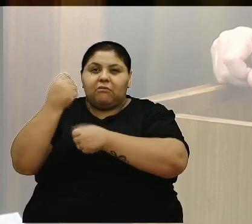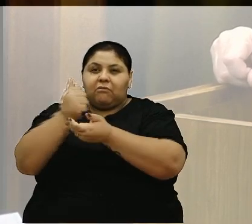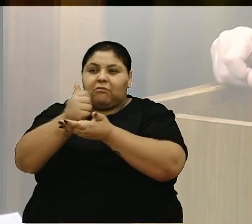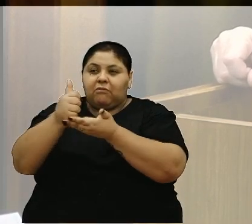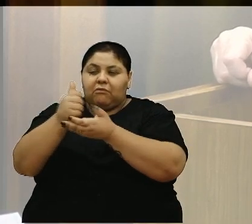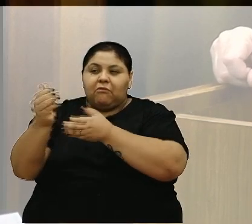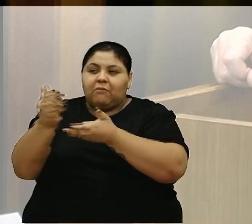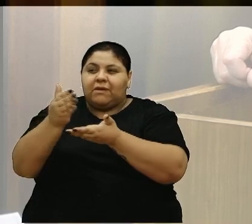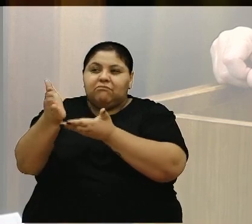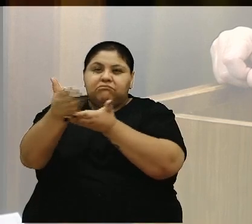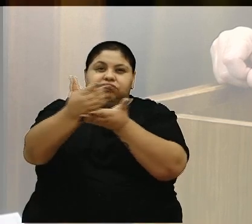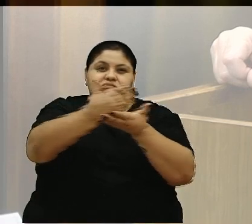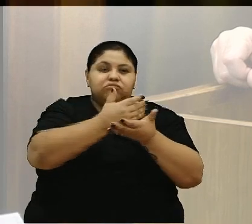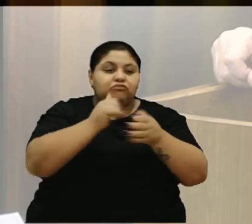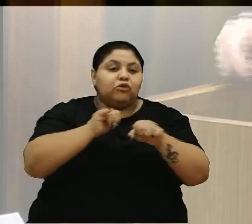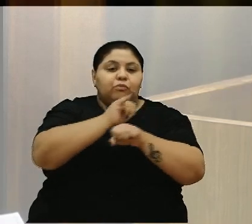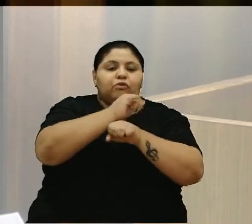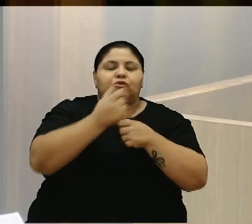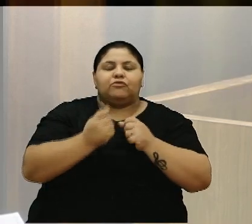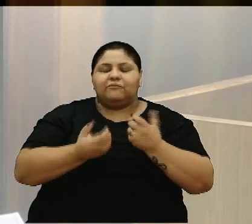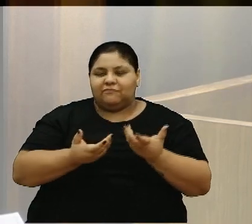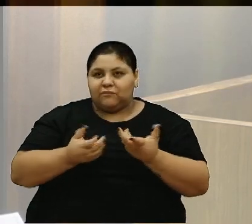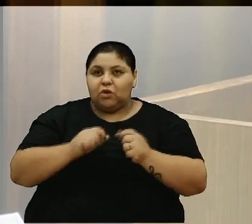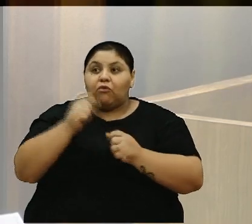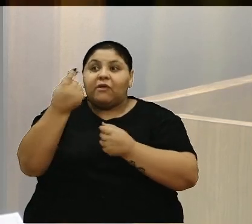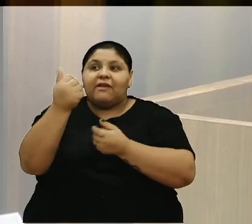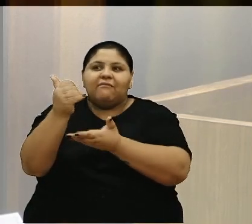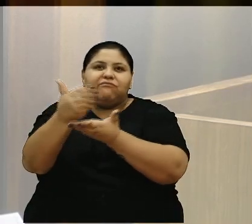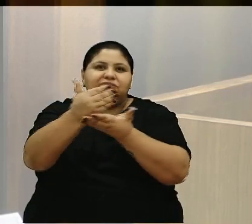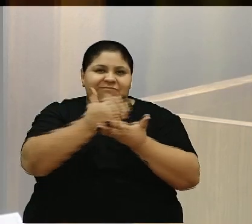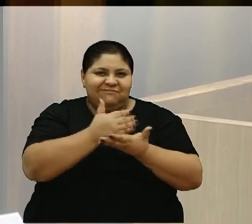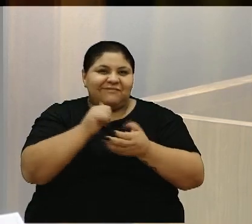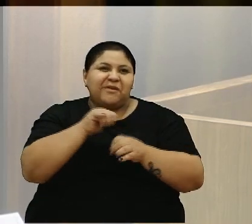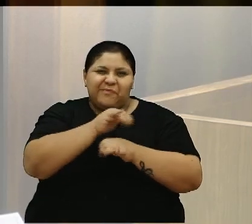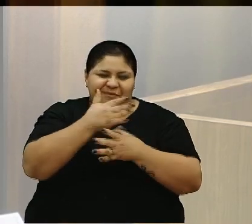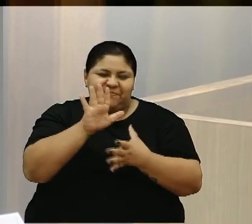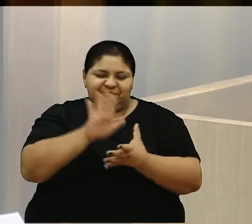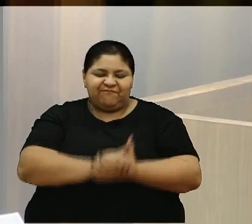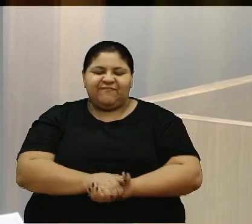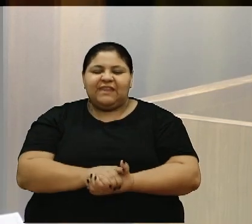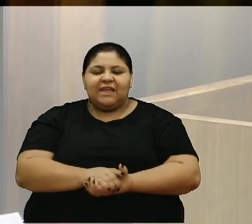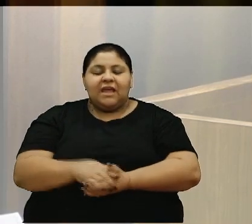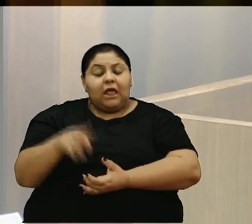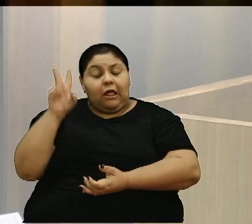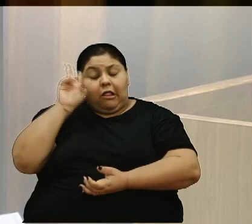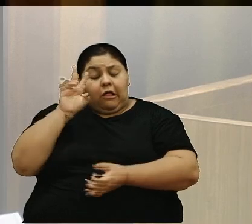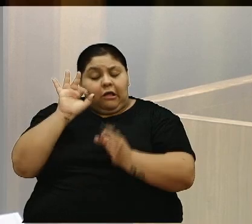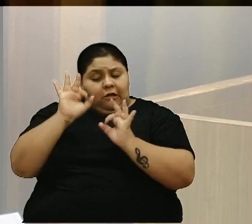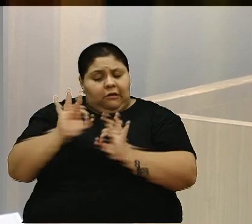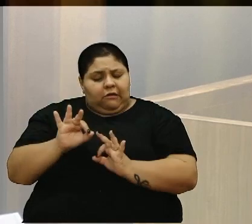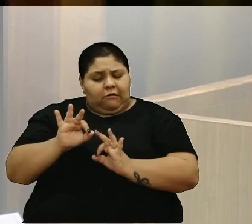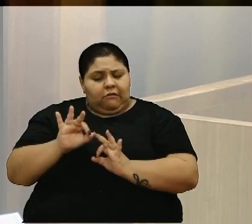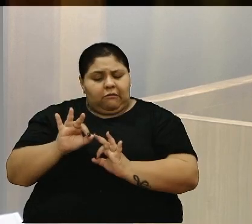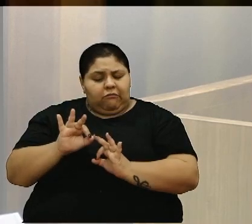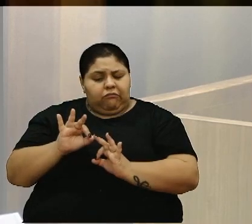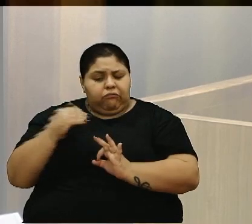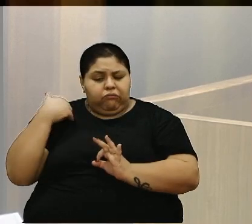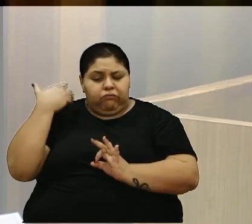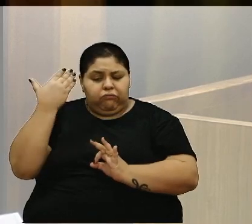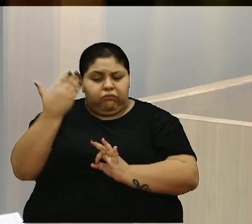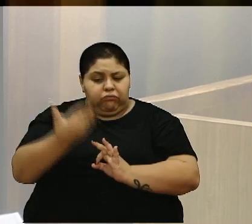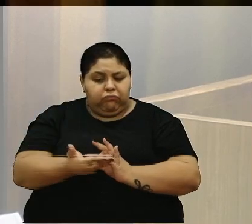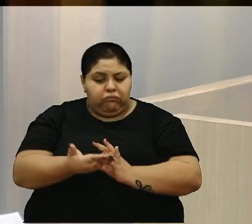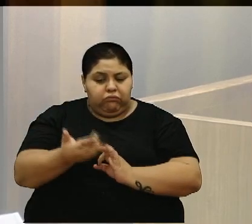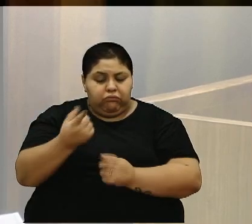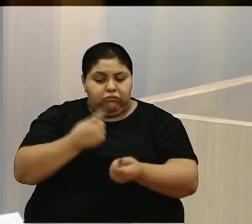arrecadação do aeroporto. Até então, eu não recordo de ter vindo qualquer tipo de recurso destinado